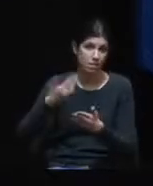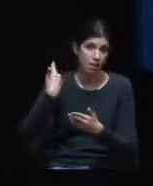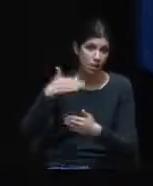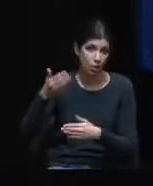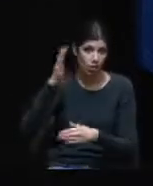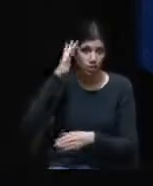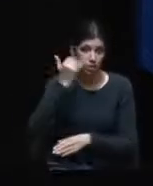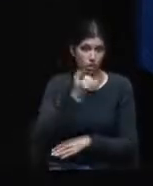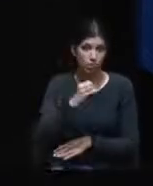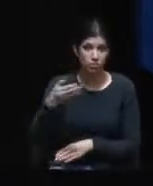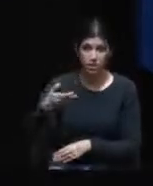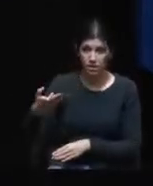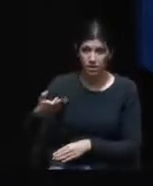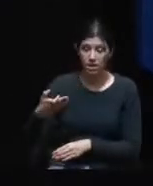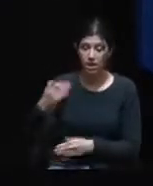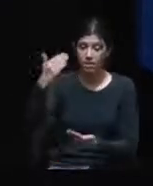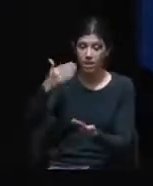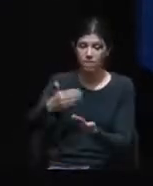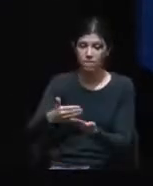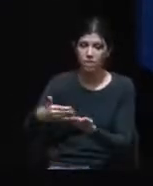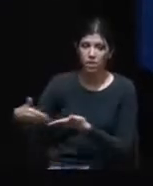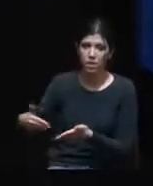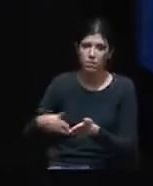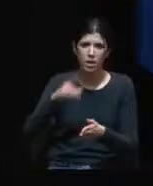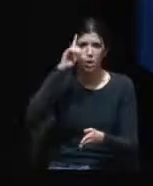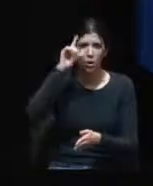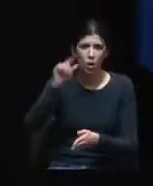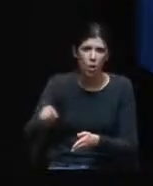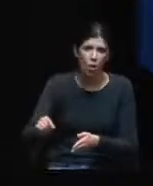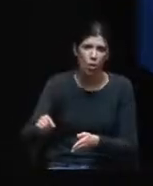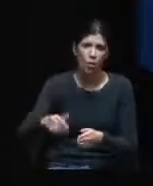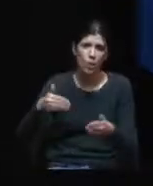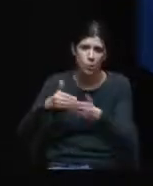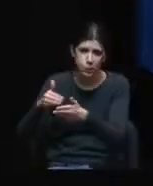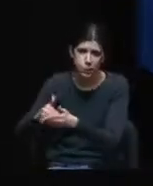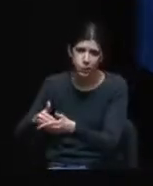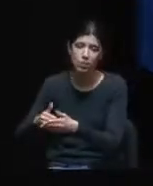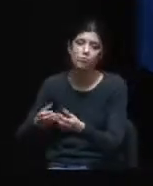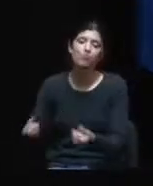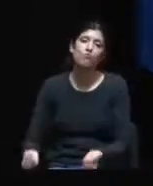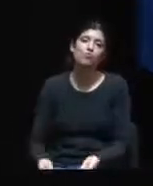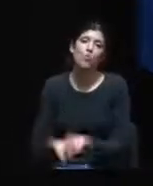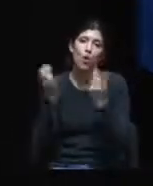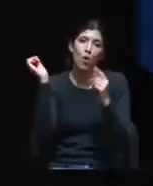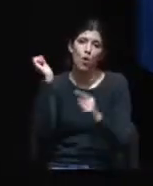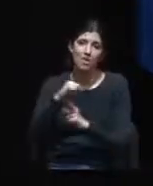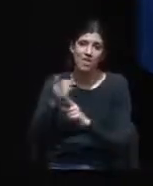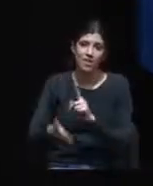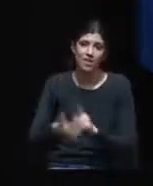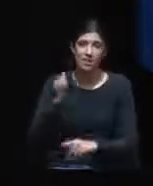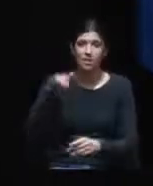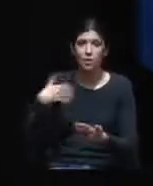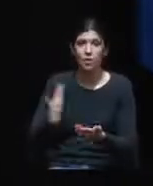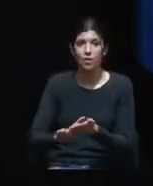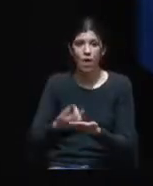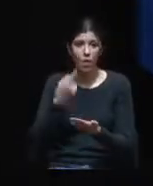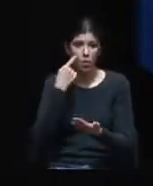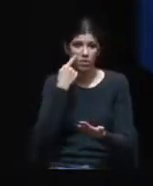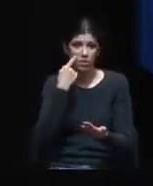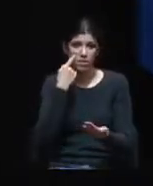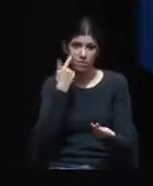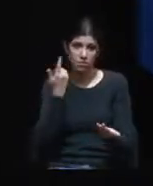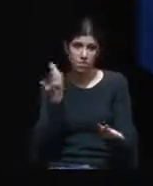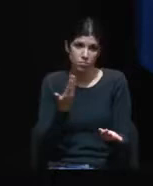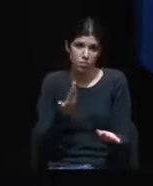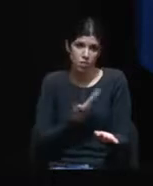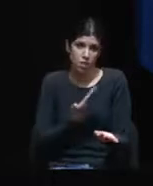11 de fevereiro de 2007, foi longo e com muitos obstáculos, mas o sim venceu, abrindo uma porta para o reconhecimento pleno